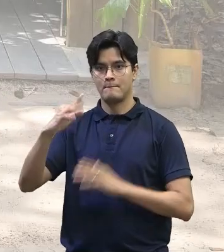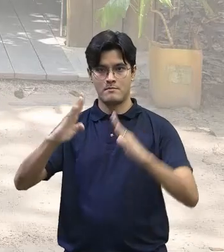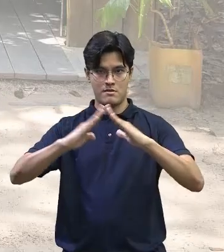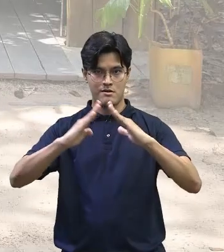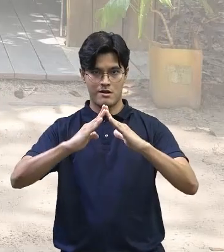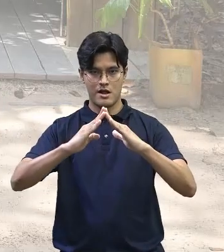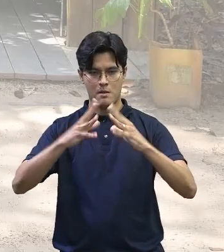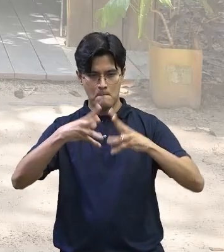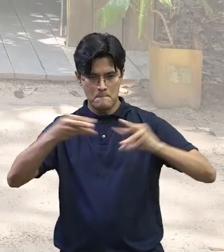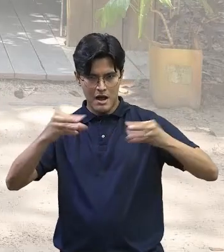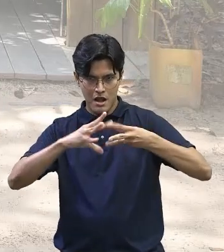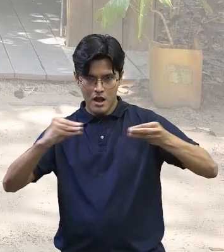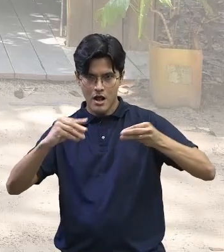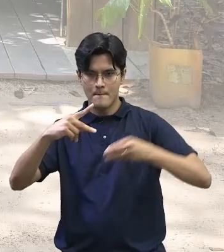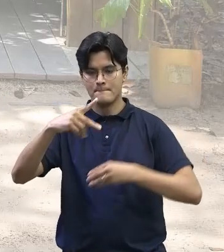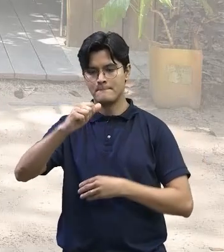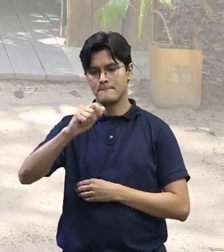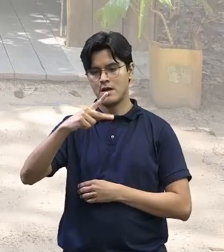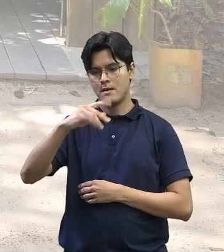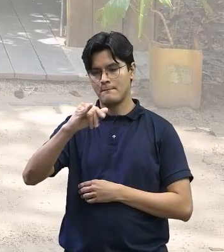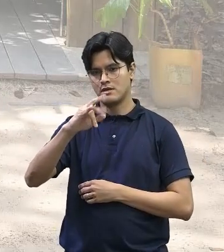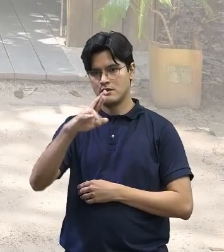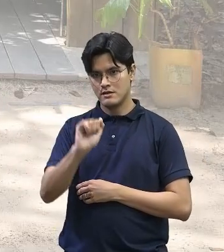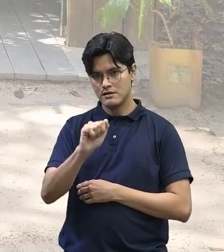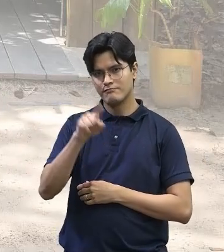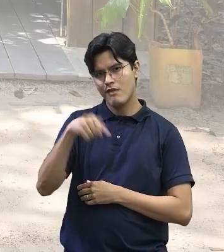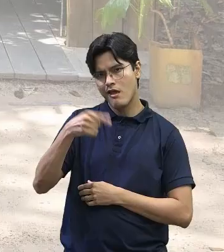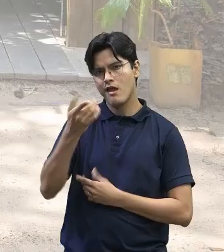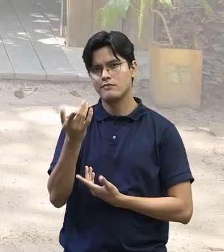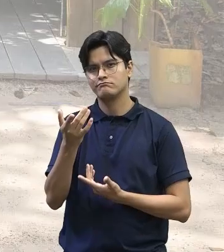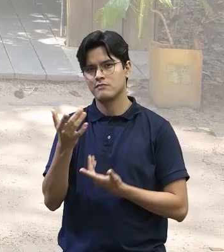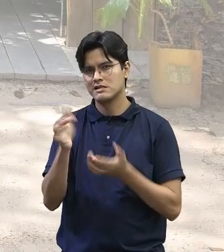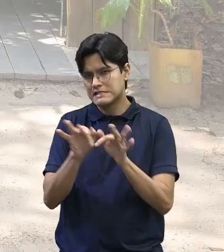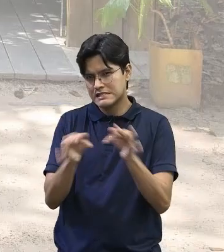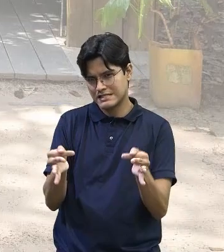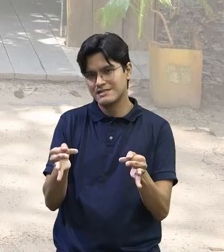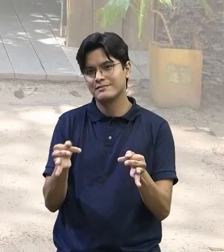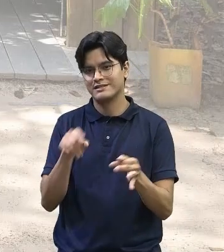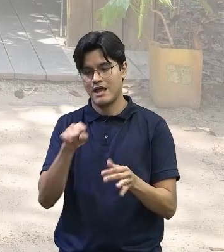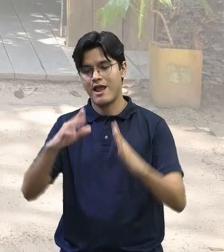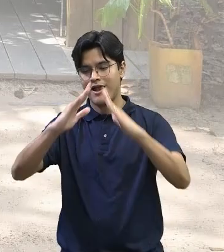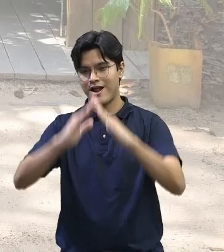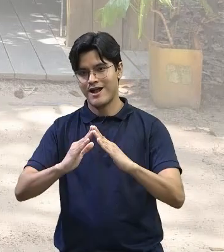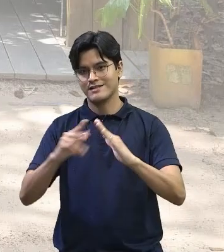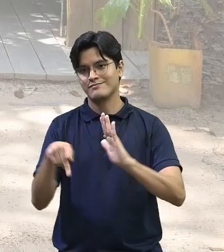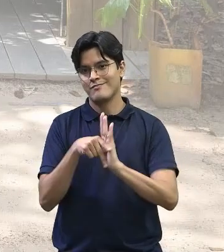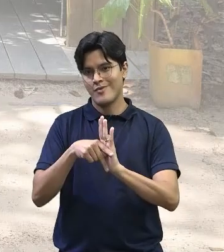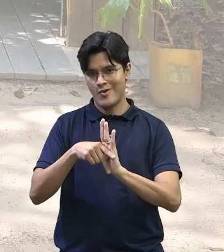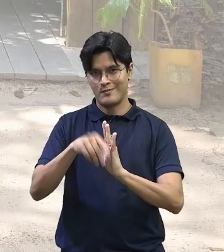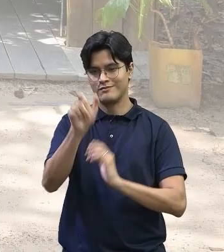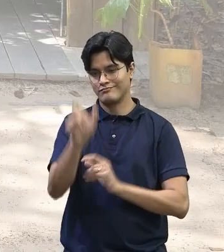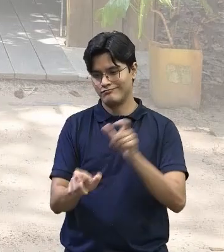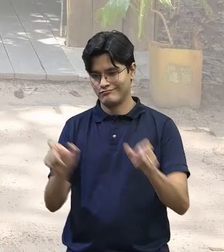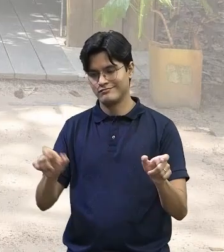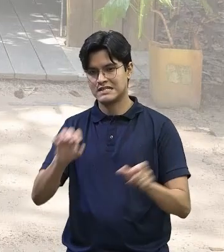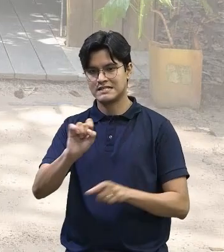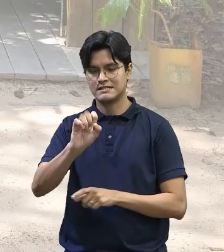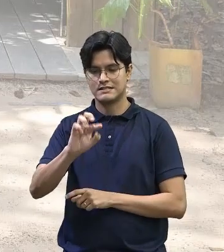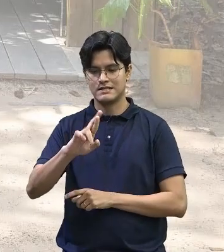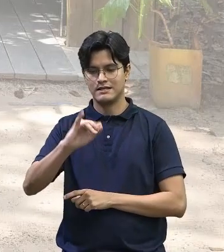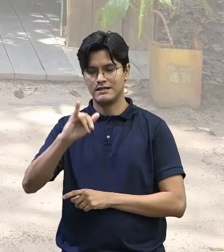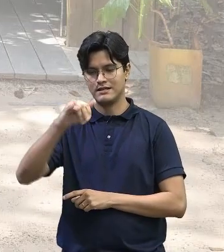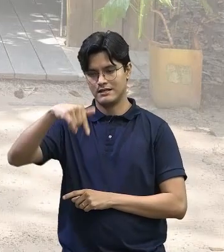bem humilde, onde o seringueiro morava de fato. Vamos lá. Moradia do seringueiro, as estradas de